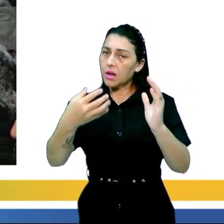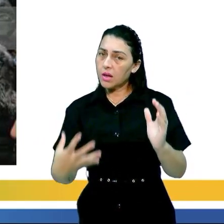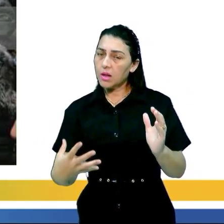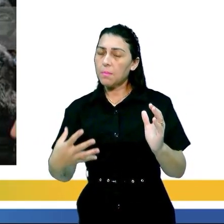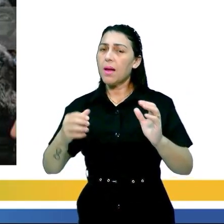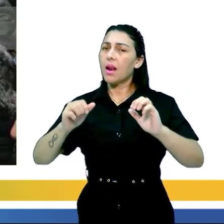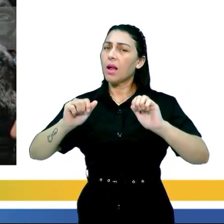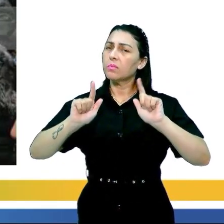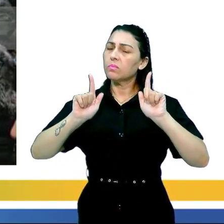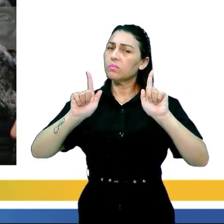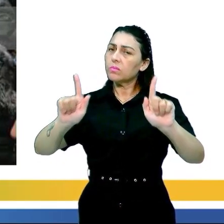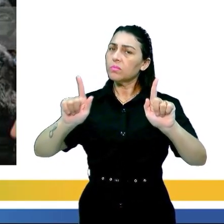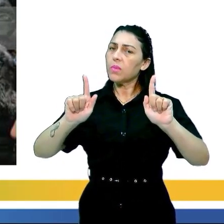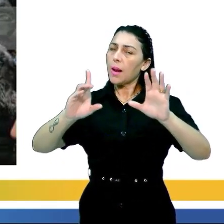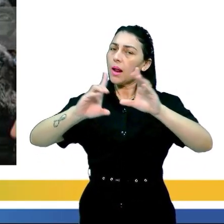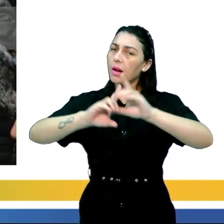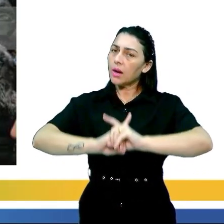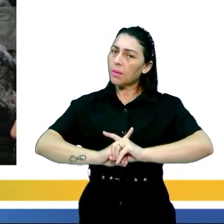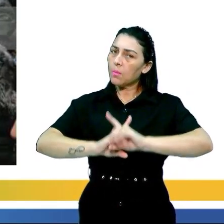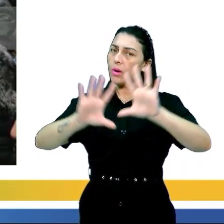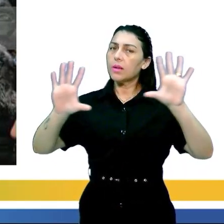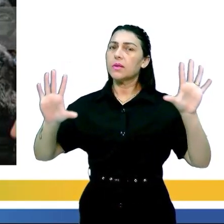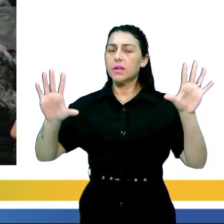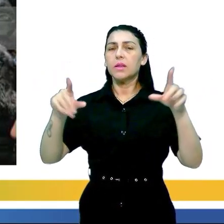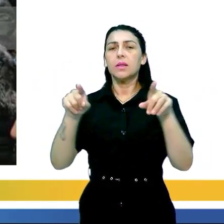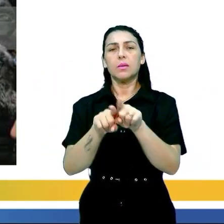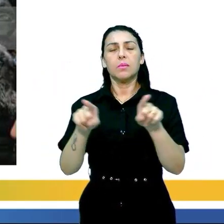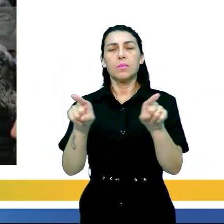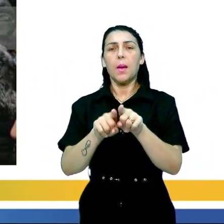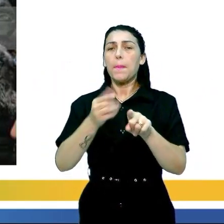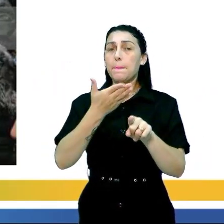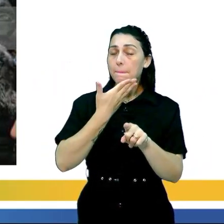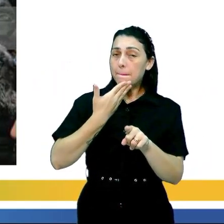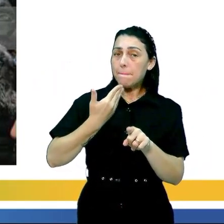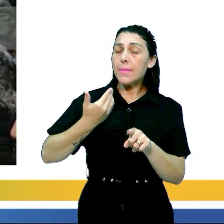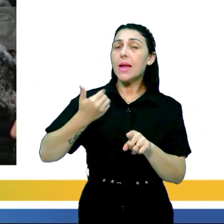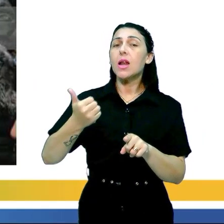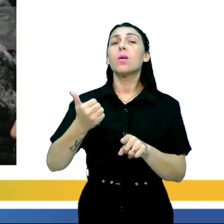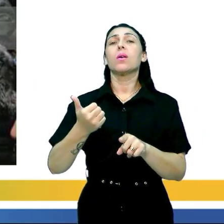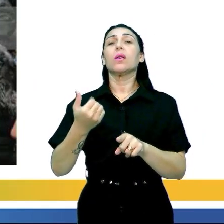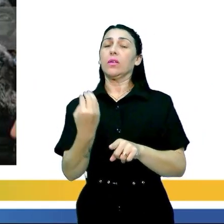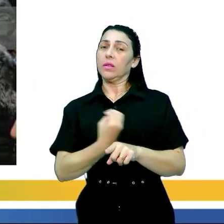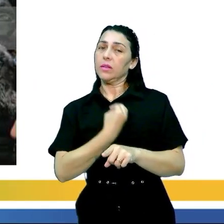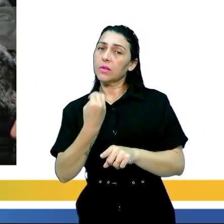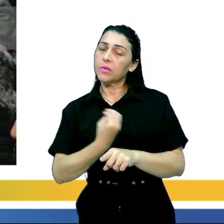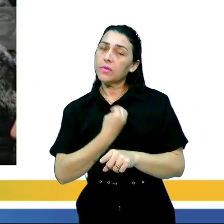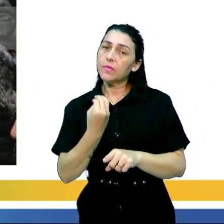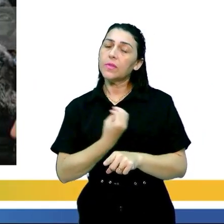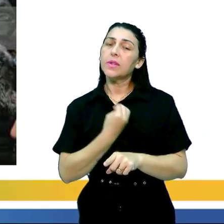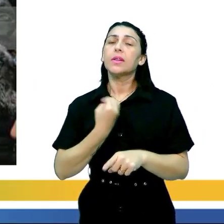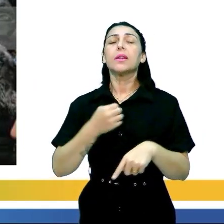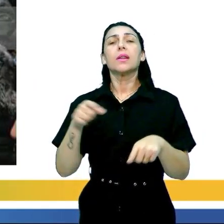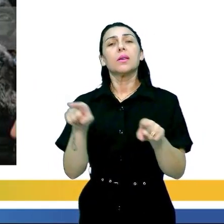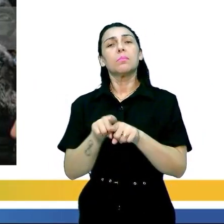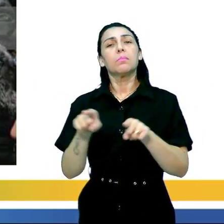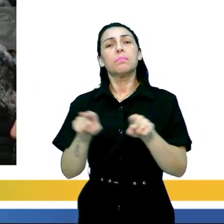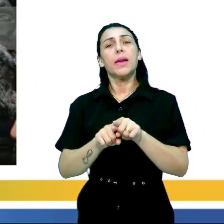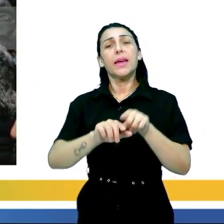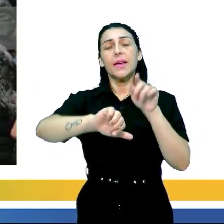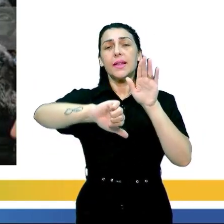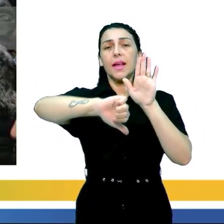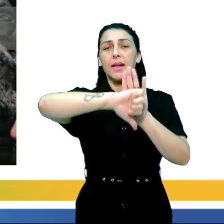pela luta pela democracia e, como eu disse, por melhores condições de vida, decorrentes da